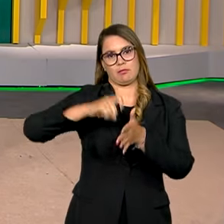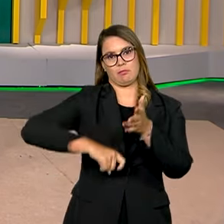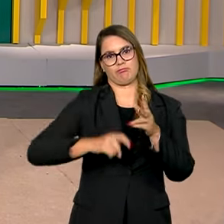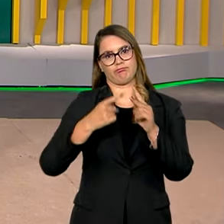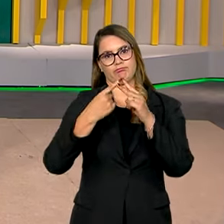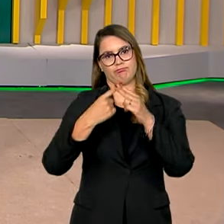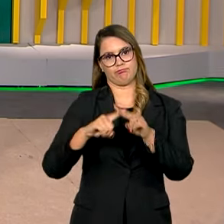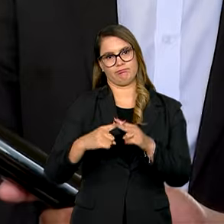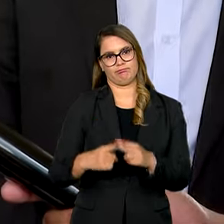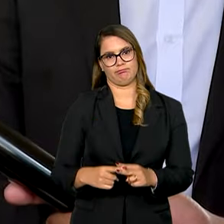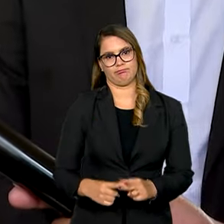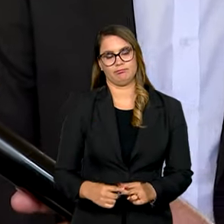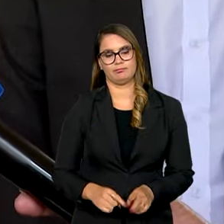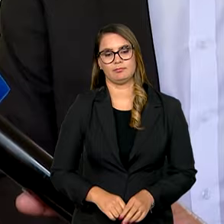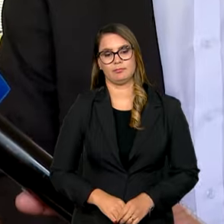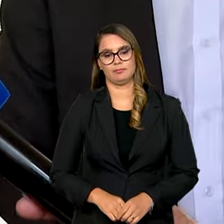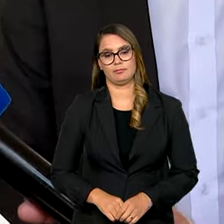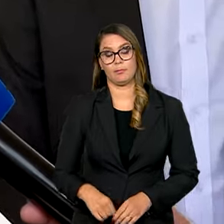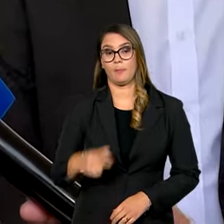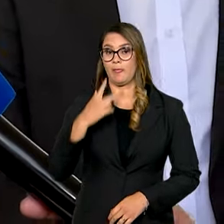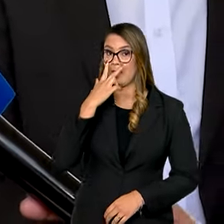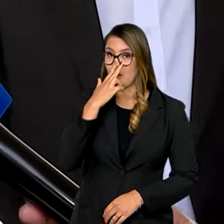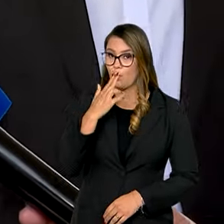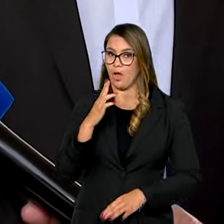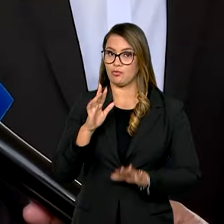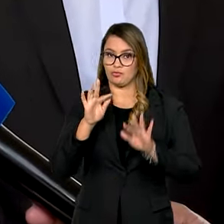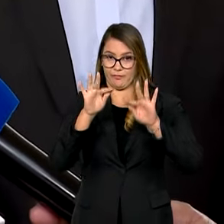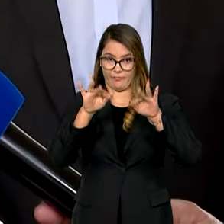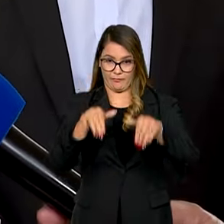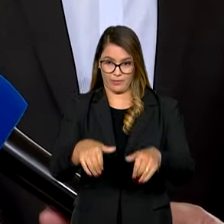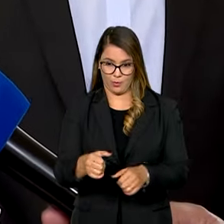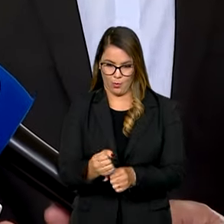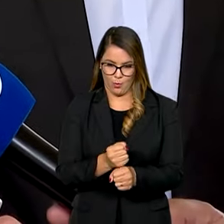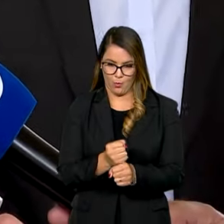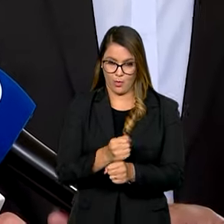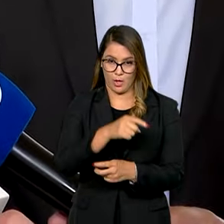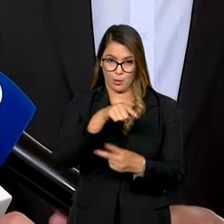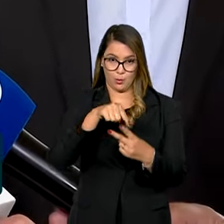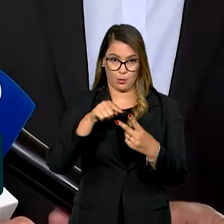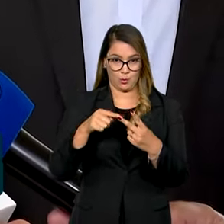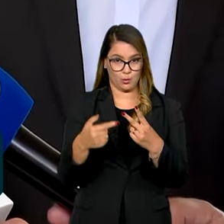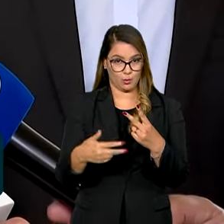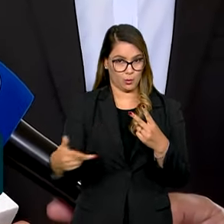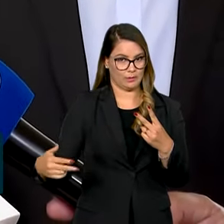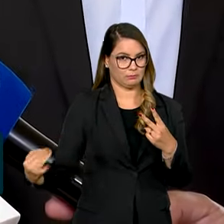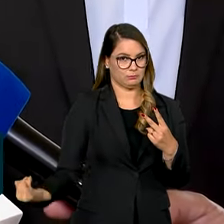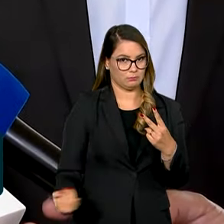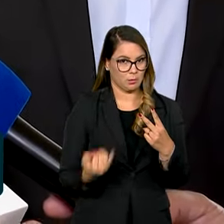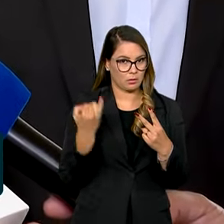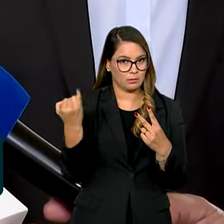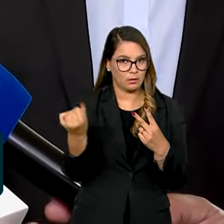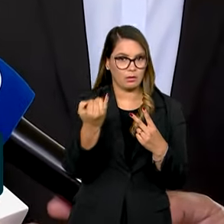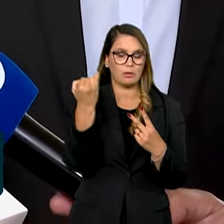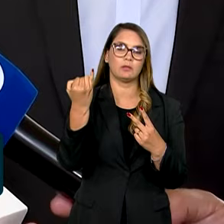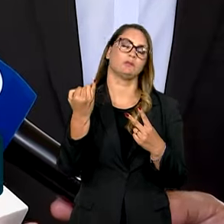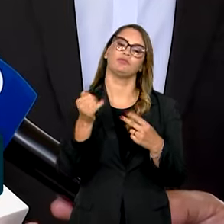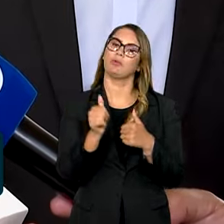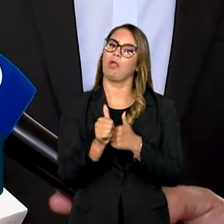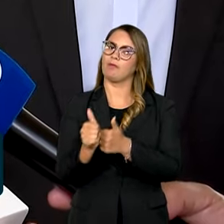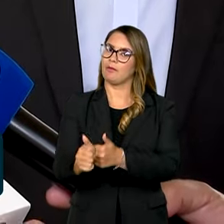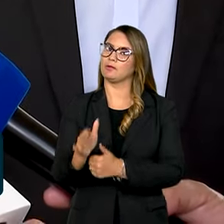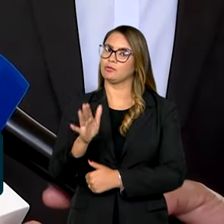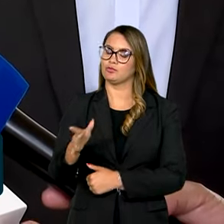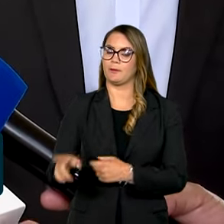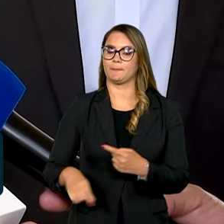tributária. Olha, eu acho que nós terminamos o ano com duas questões muito relevantes encaminhadas.